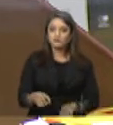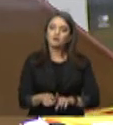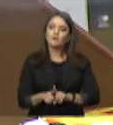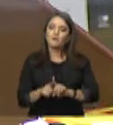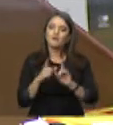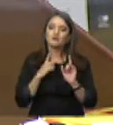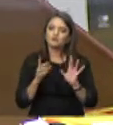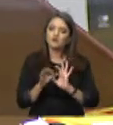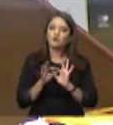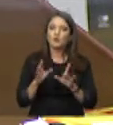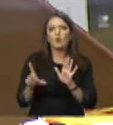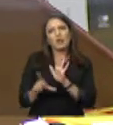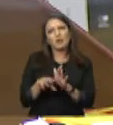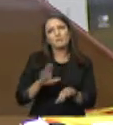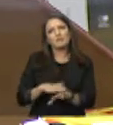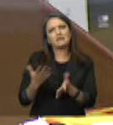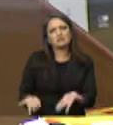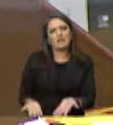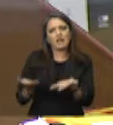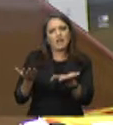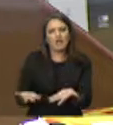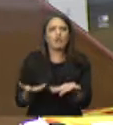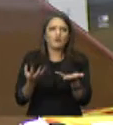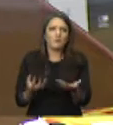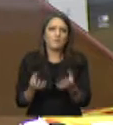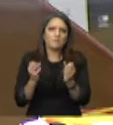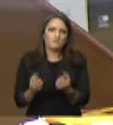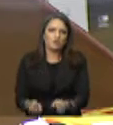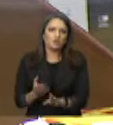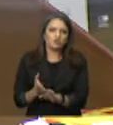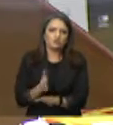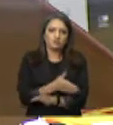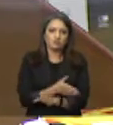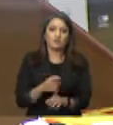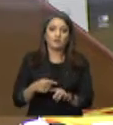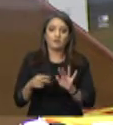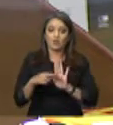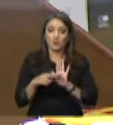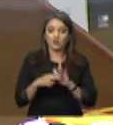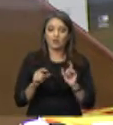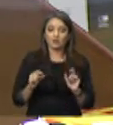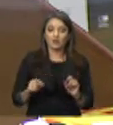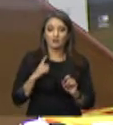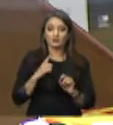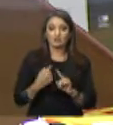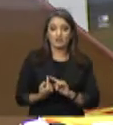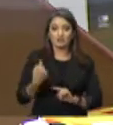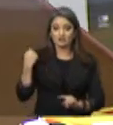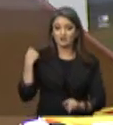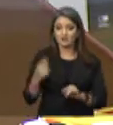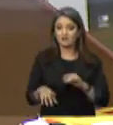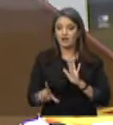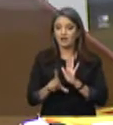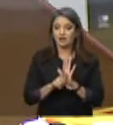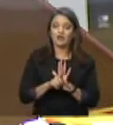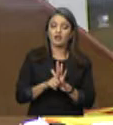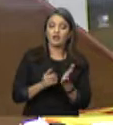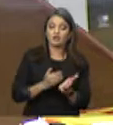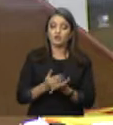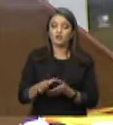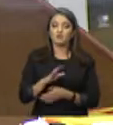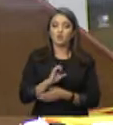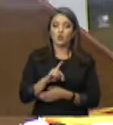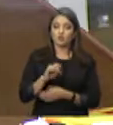penal mais benéfica artigo 103 número e 27 e adotou a regra que se tornaria tradicional que vinha da Lei de introdução ao código civil